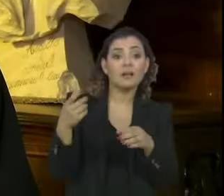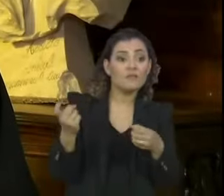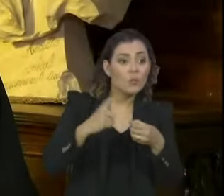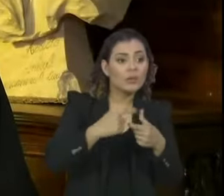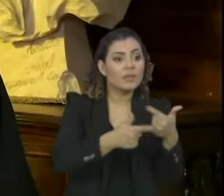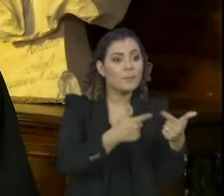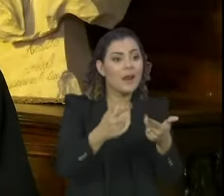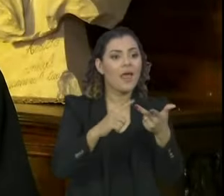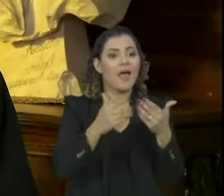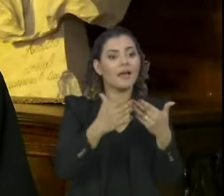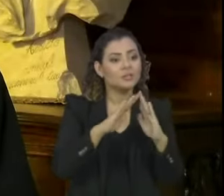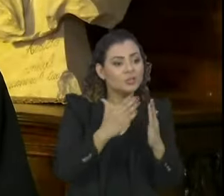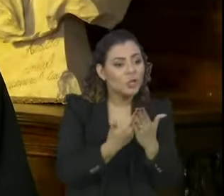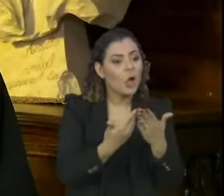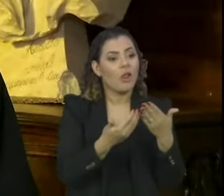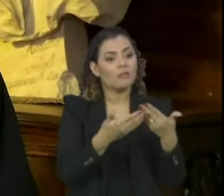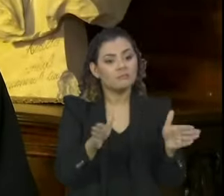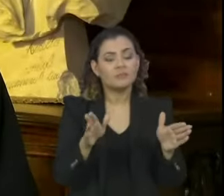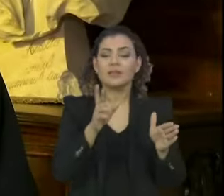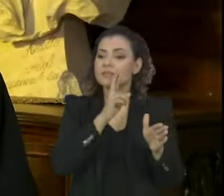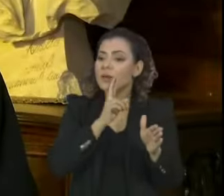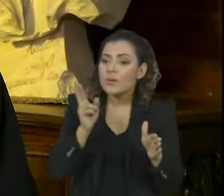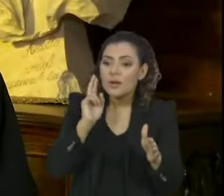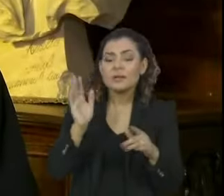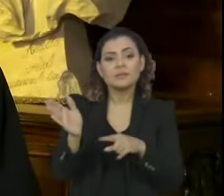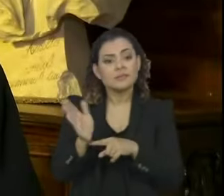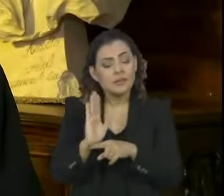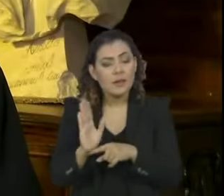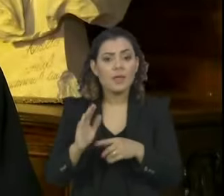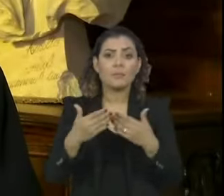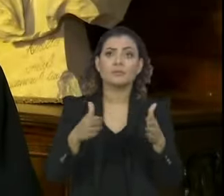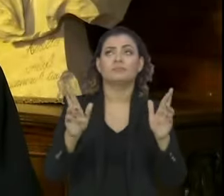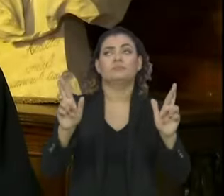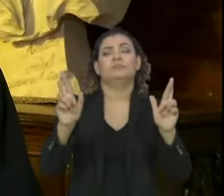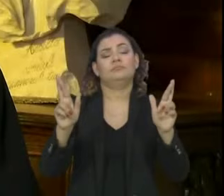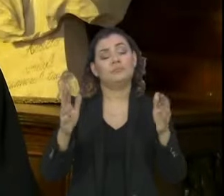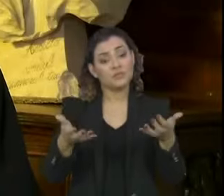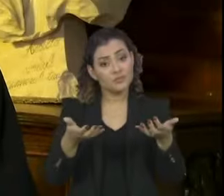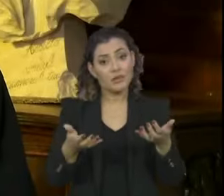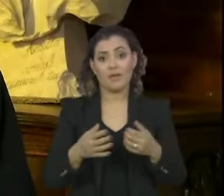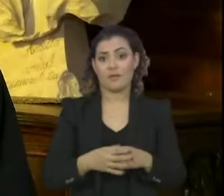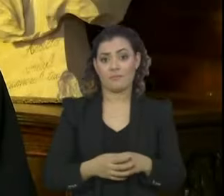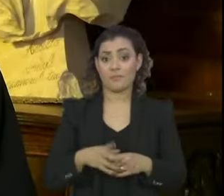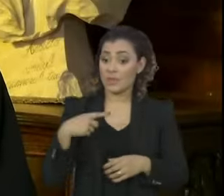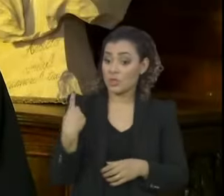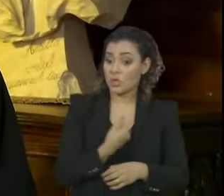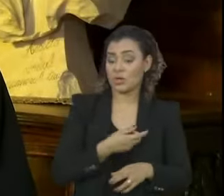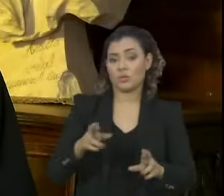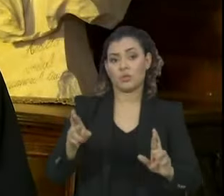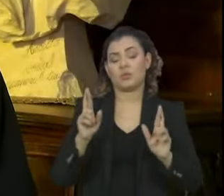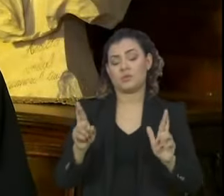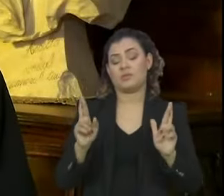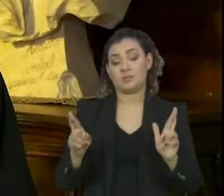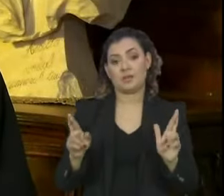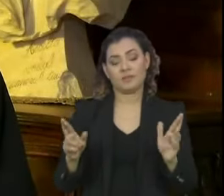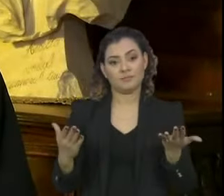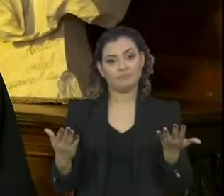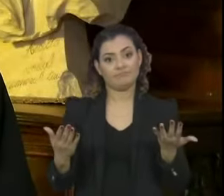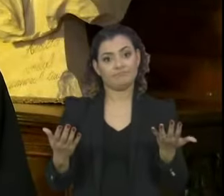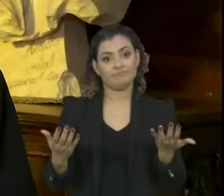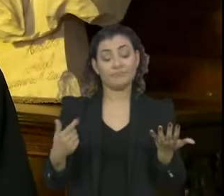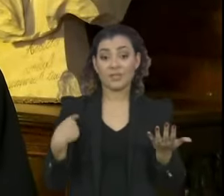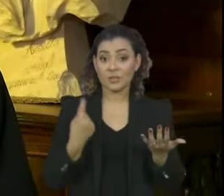trabalho a escola possa ir ao restaurante posso ir ao cinema enfim nós estamos torcendo e